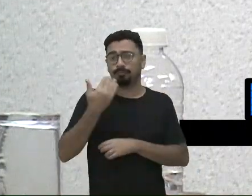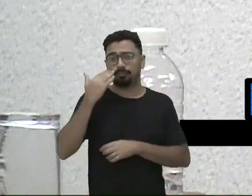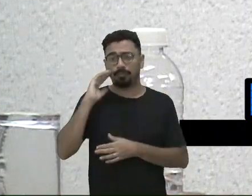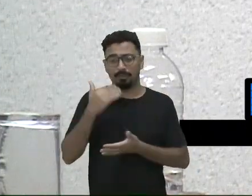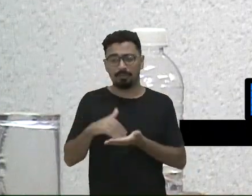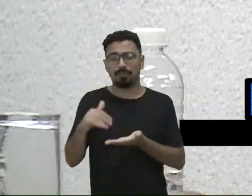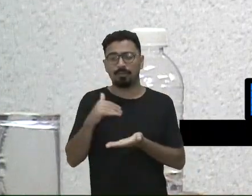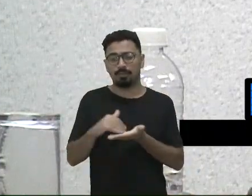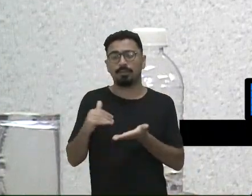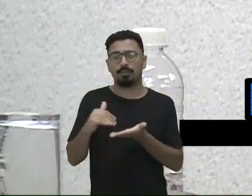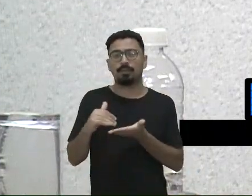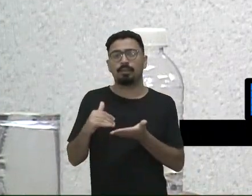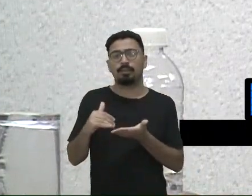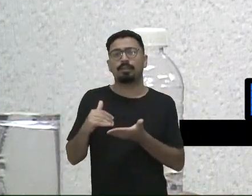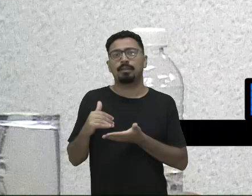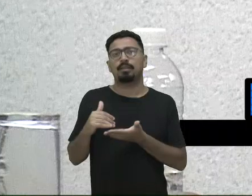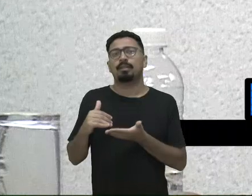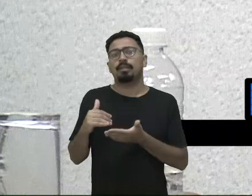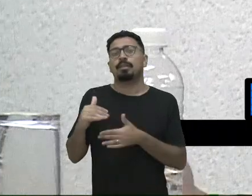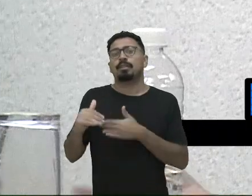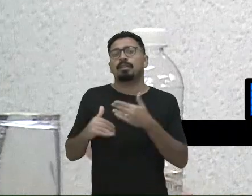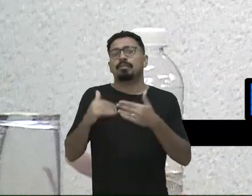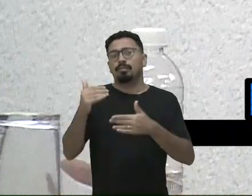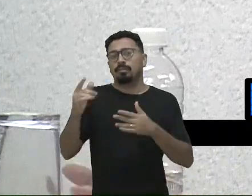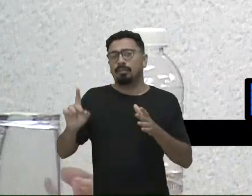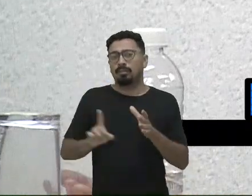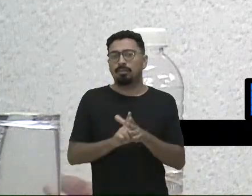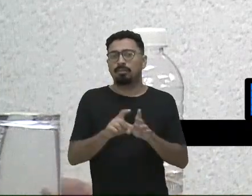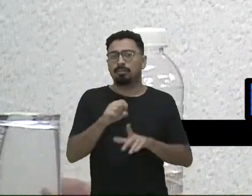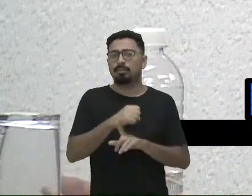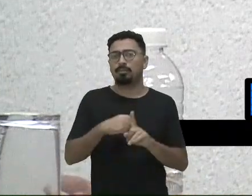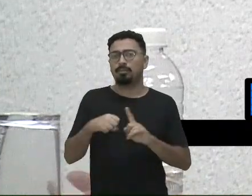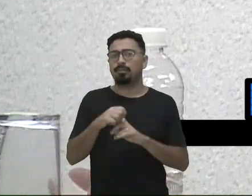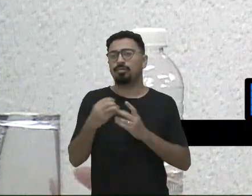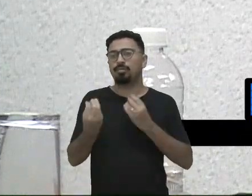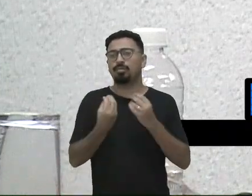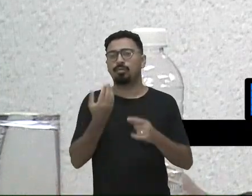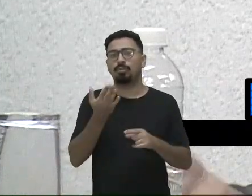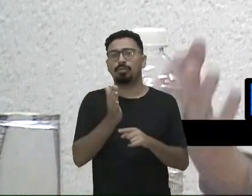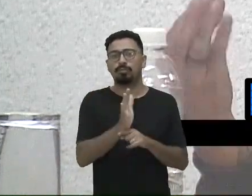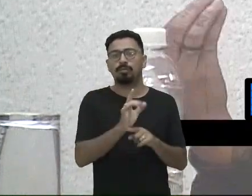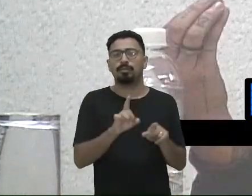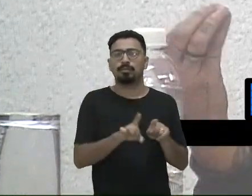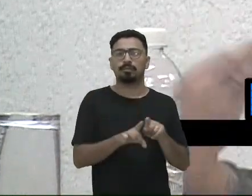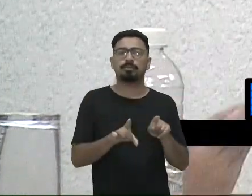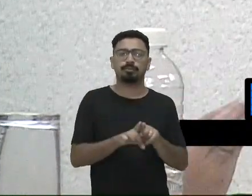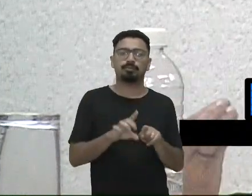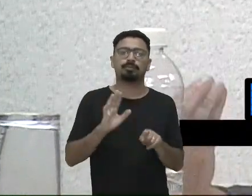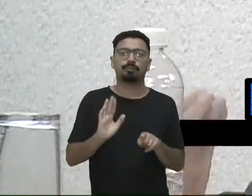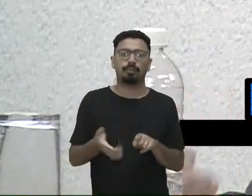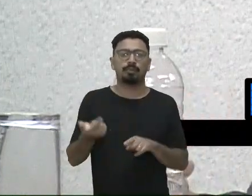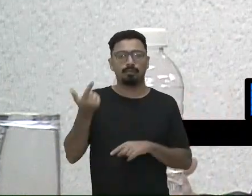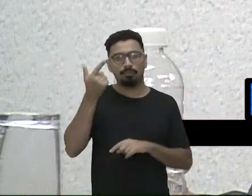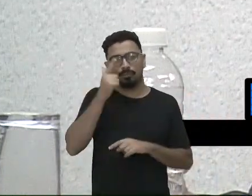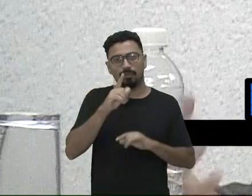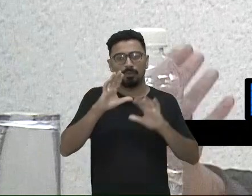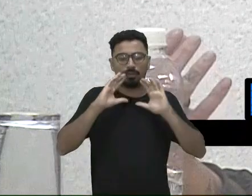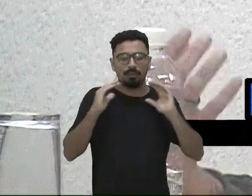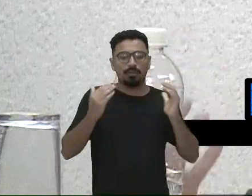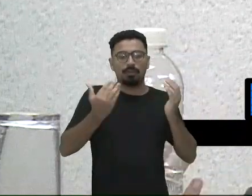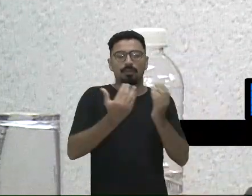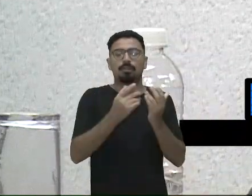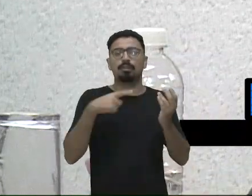Secretaria de Desenvolvimento e Inclusão Social, como vocês podem contribuir para que a gente possa colocar a comunidade,